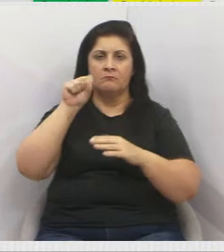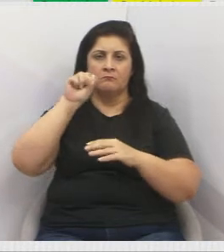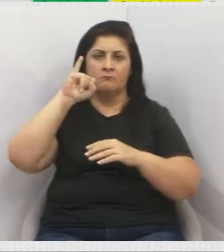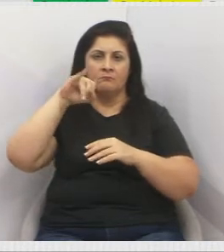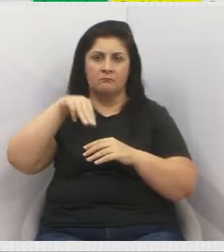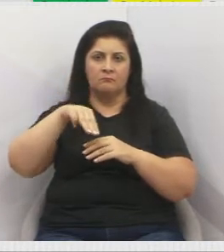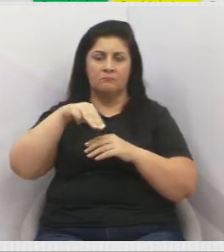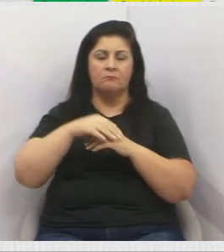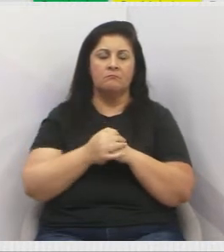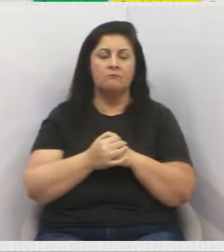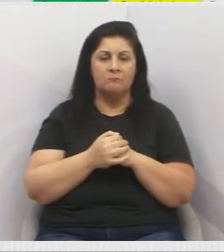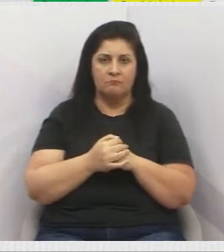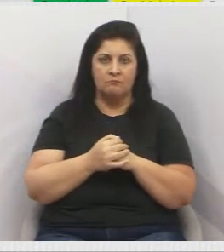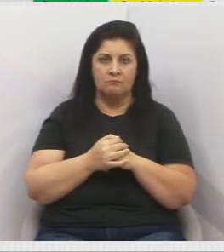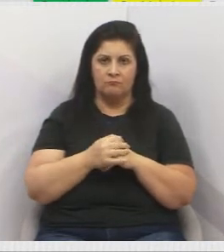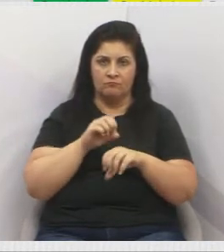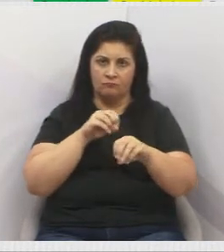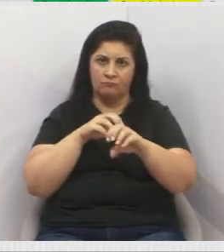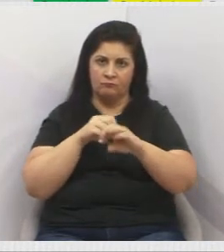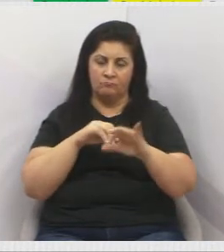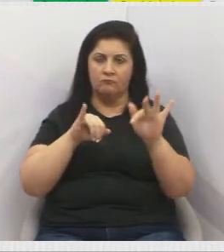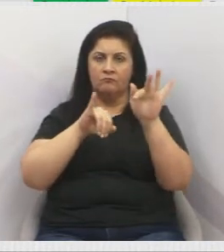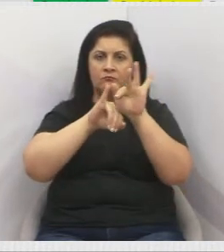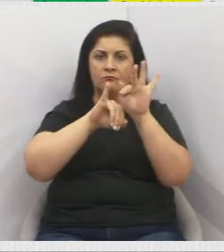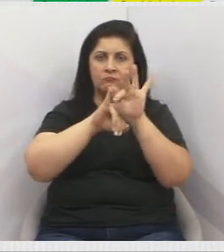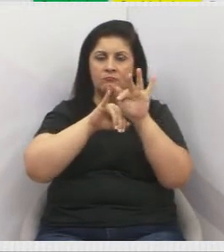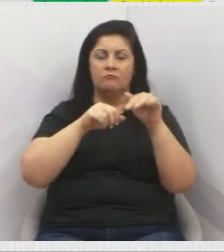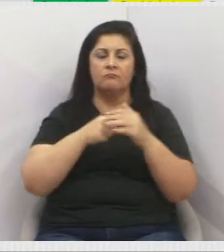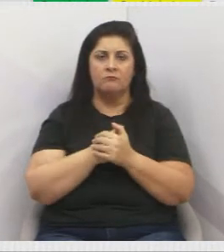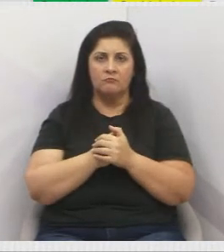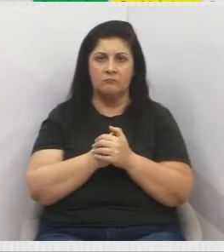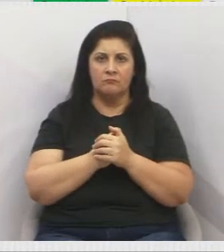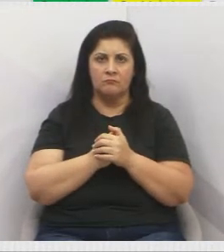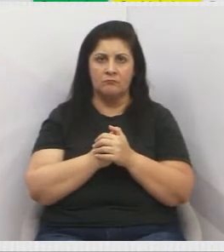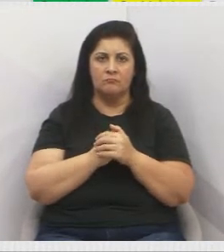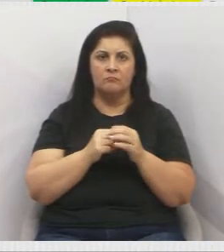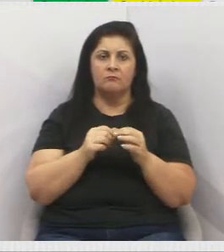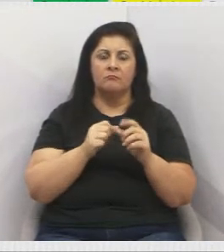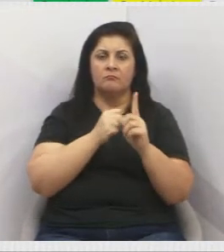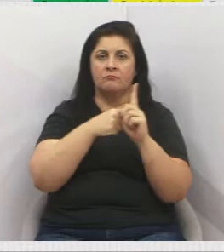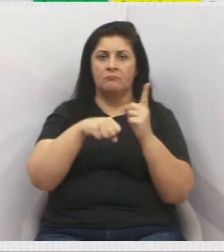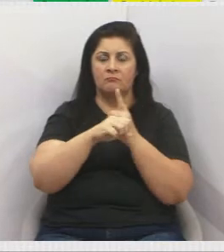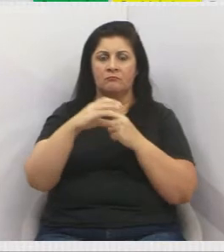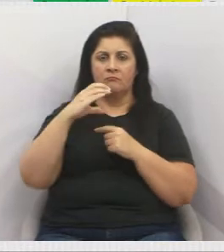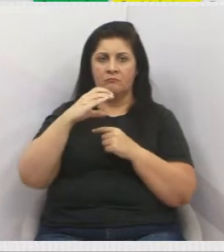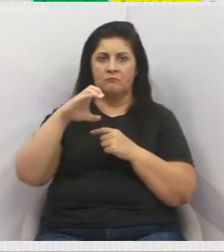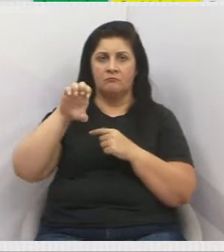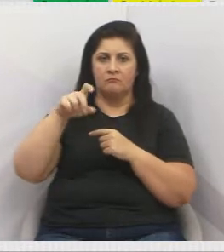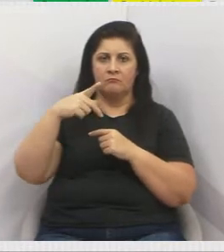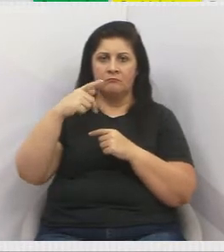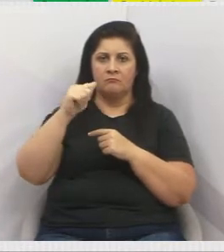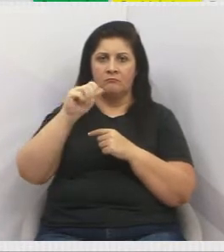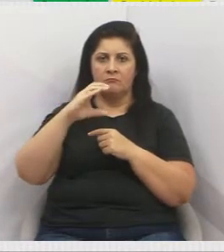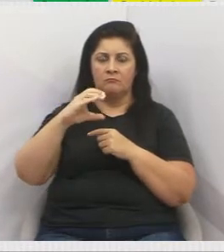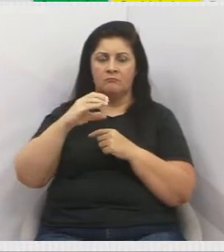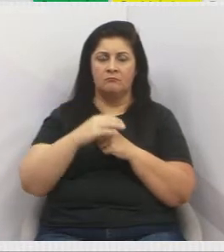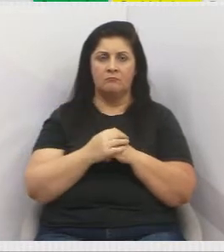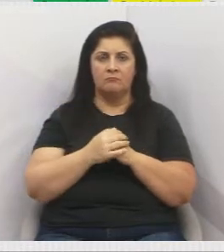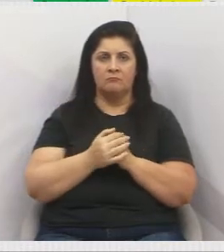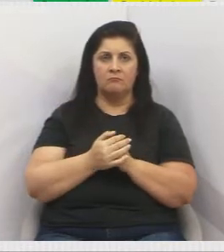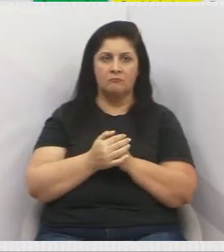Sincomércio Jacareí, entidades acadêmicas, Instituto Federal e organização da sociedade civil, CEPAC.